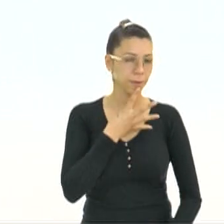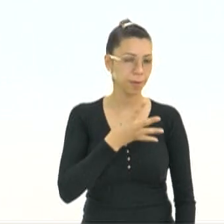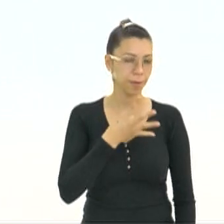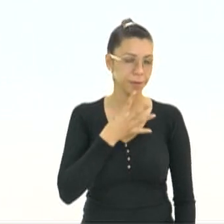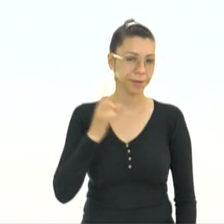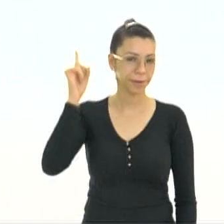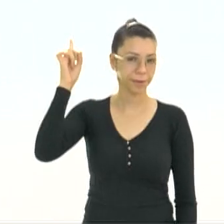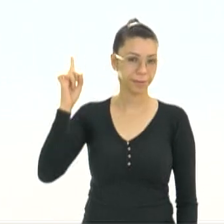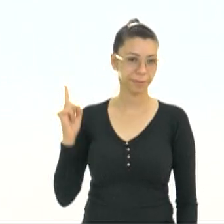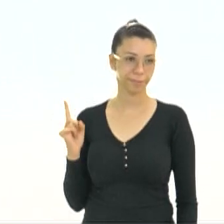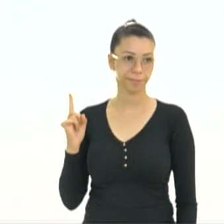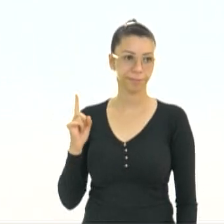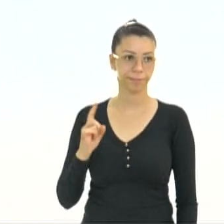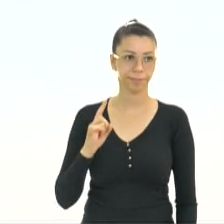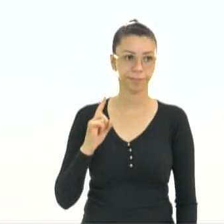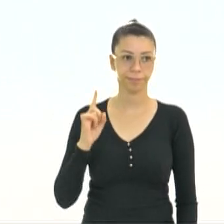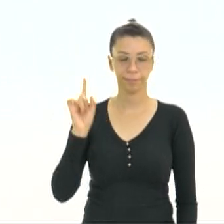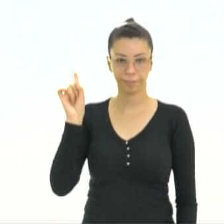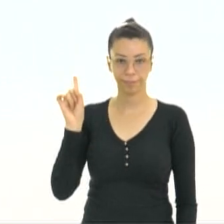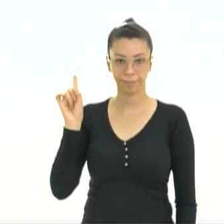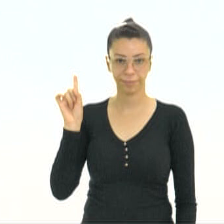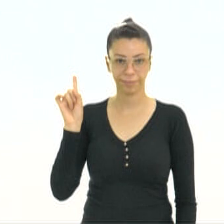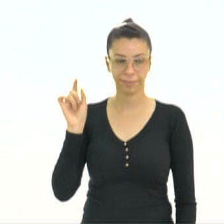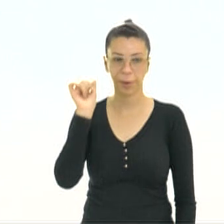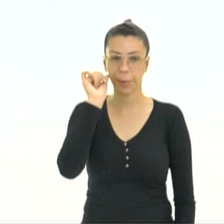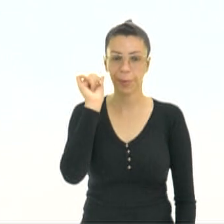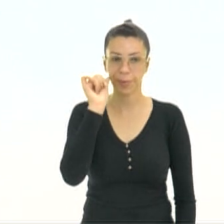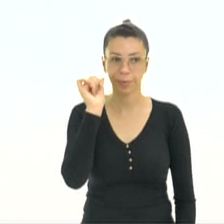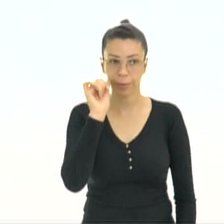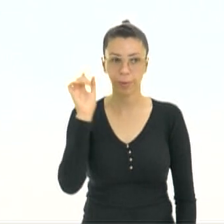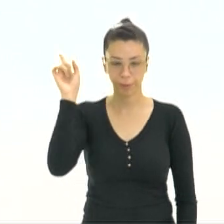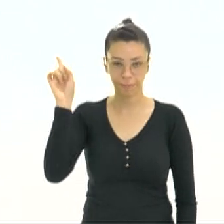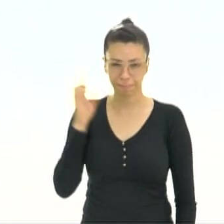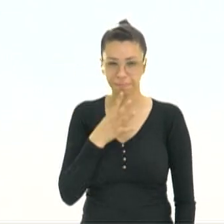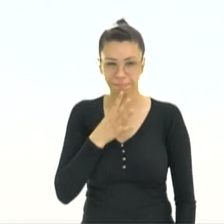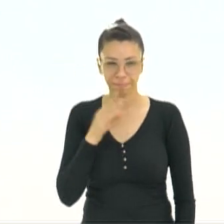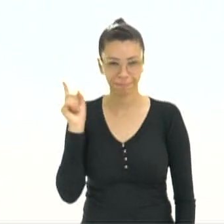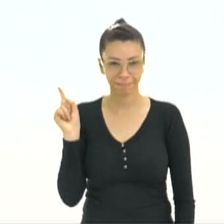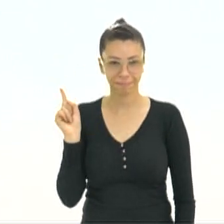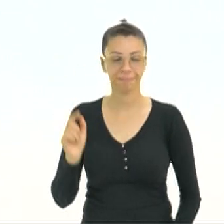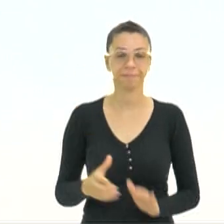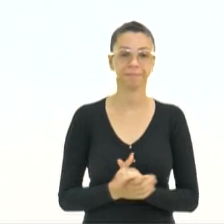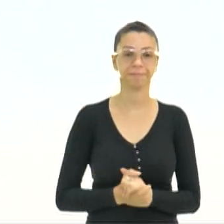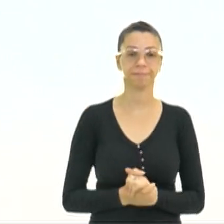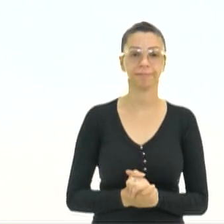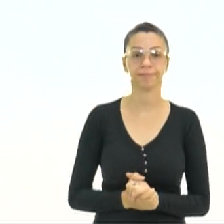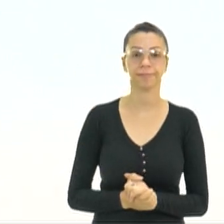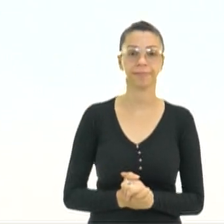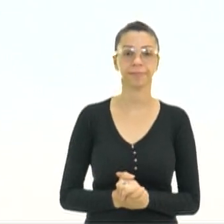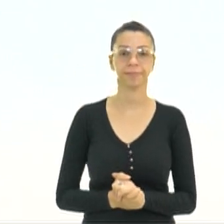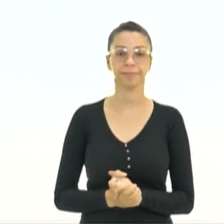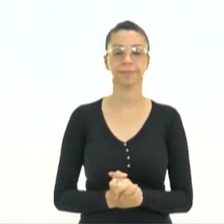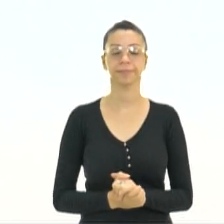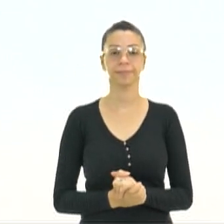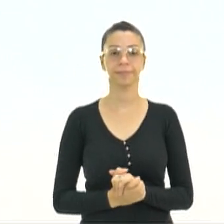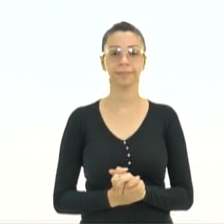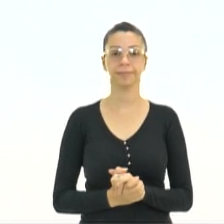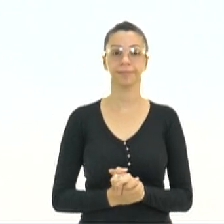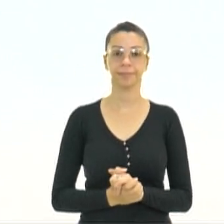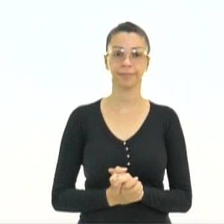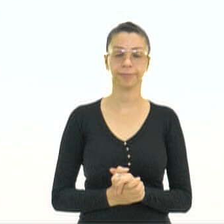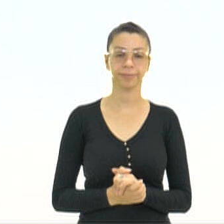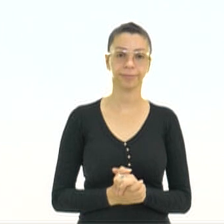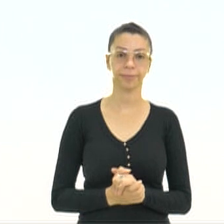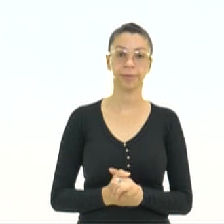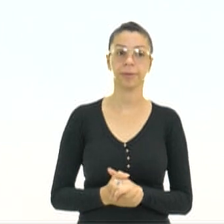falar sobre Charlotte Bronte, essa moça que está aqui? Take the quiz and find out more about her.